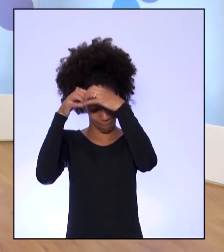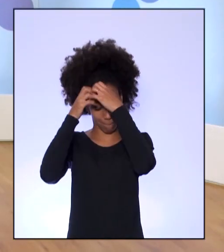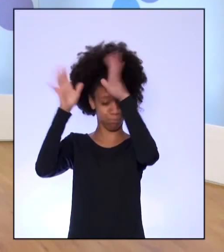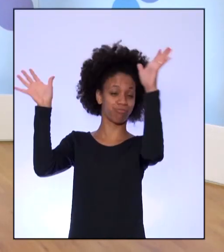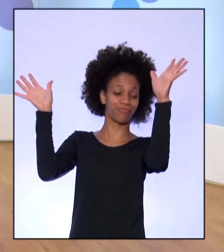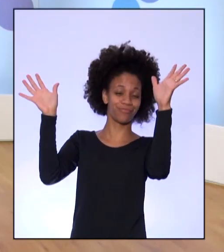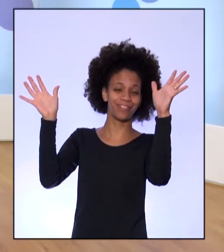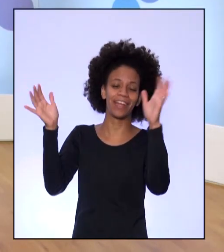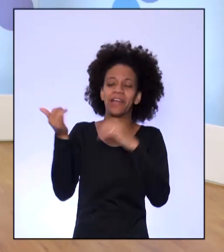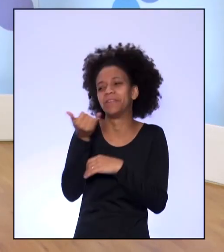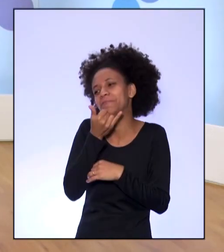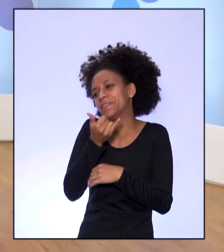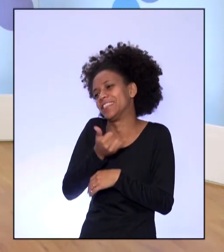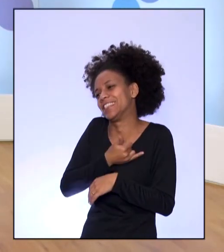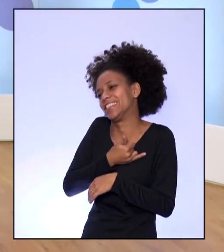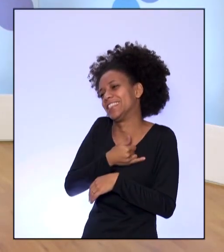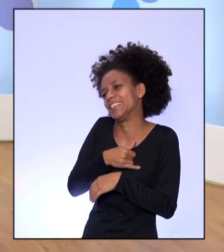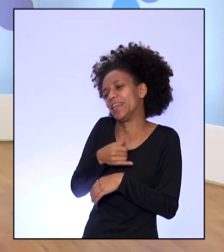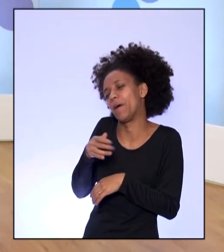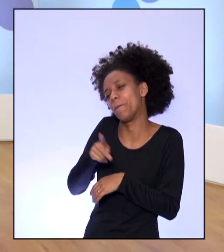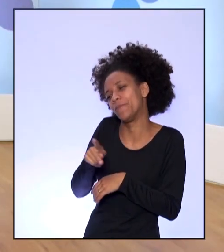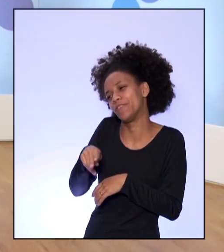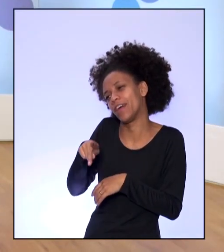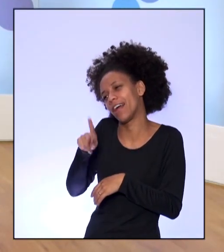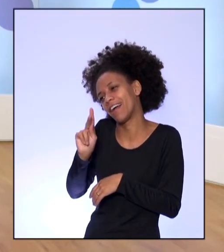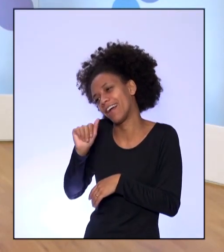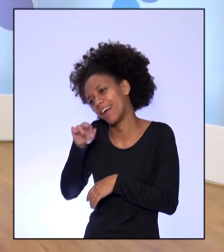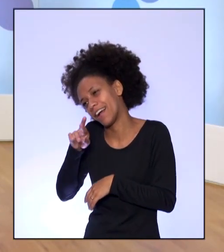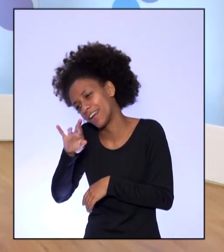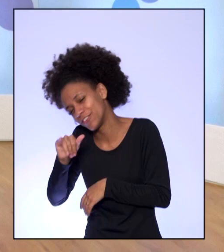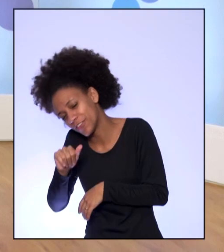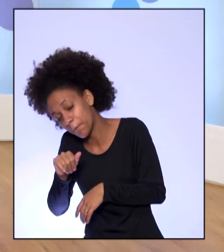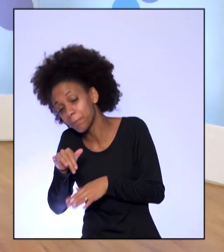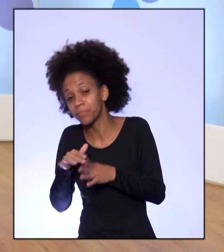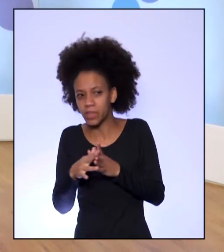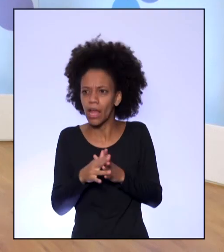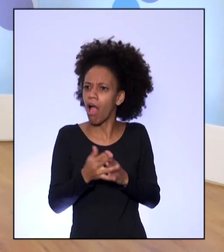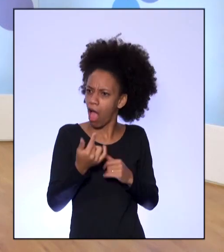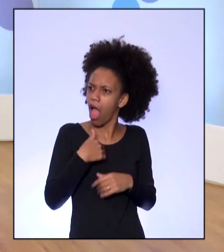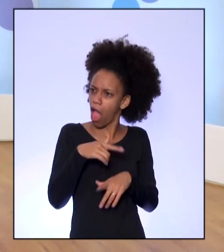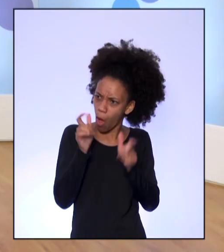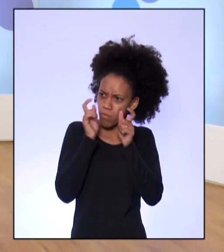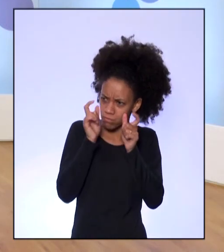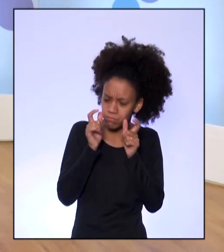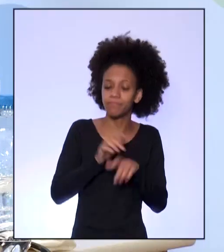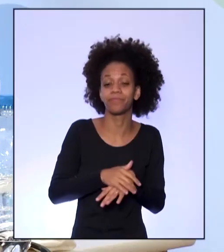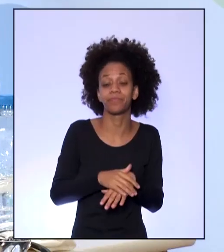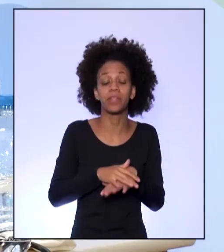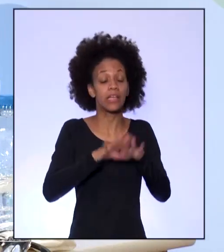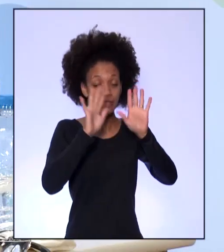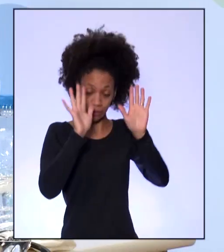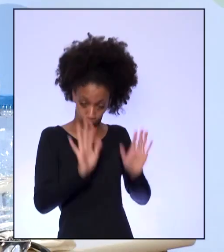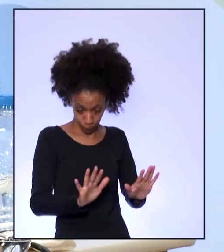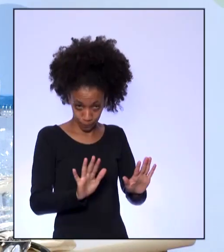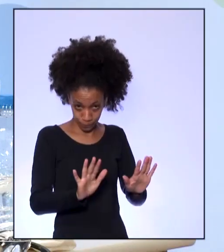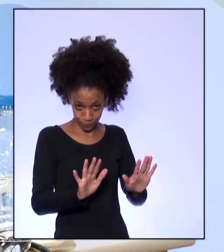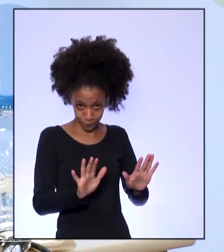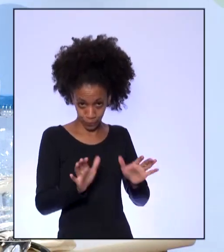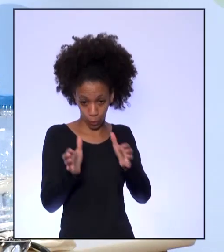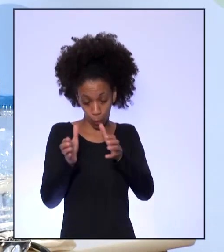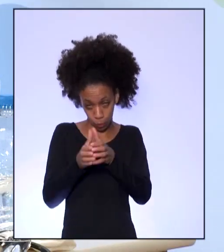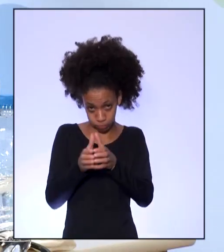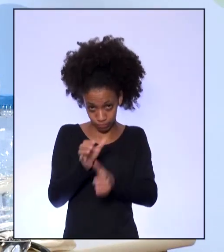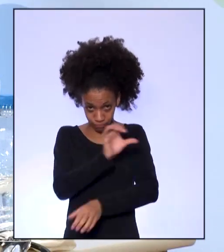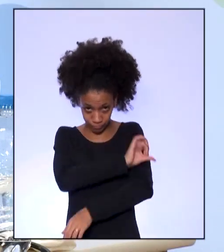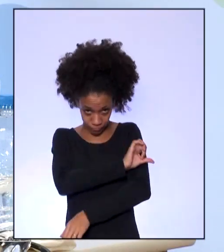Kátia, perdão. Um abraço. Eu estava ligadinha na aula de ontem. A galera do 9º ano está, tanto no seu material